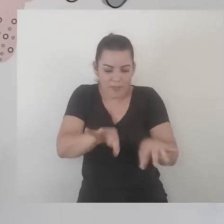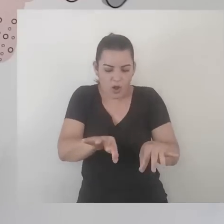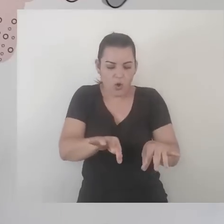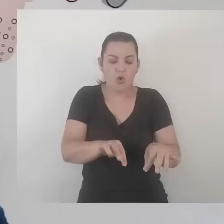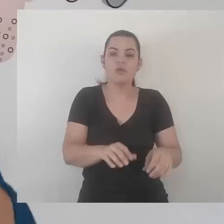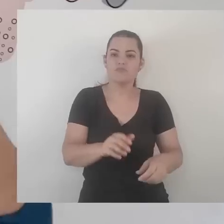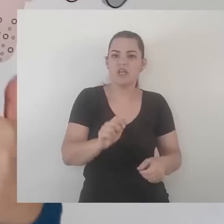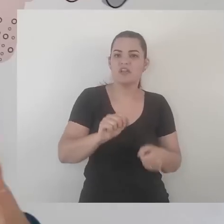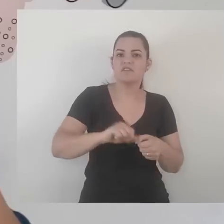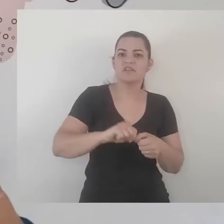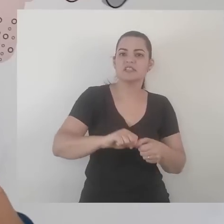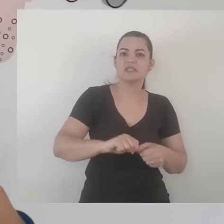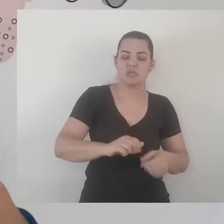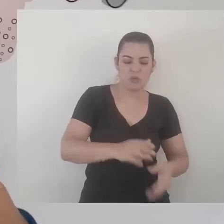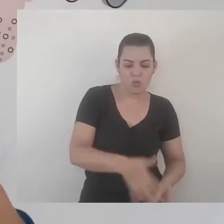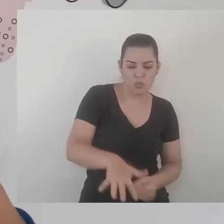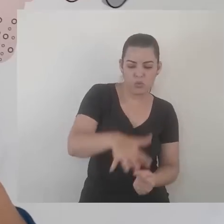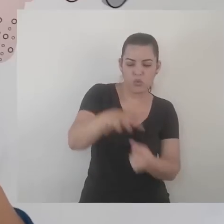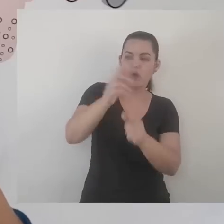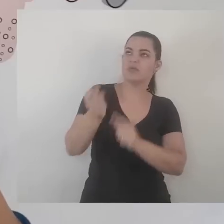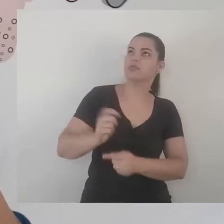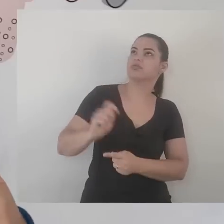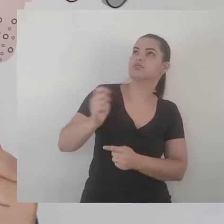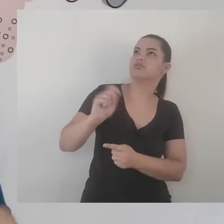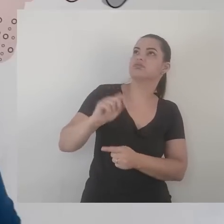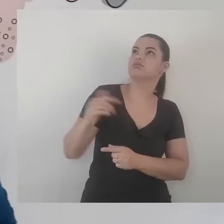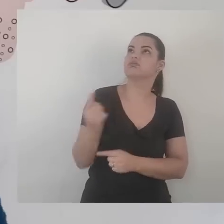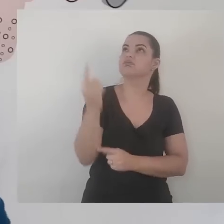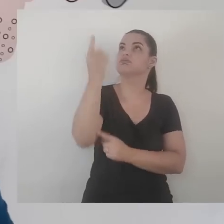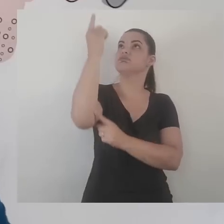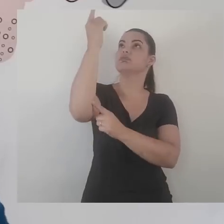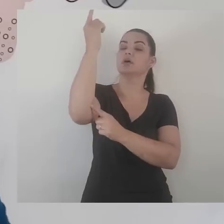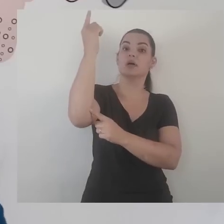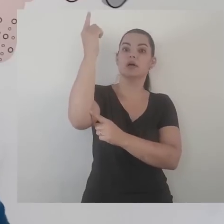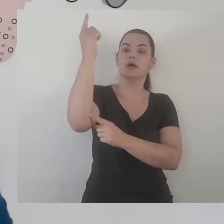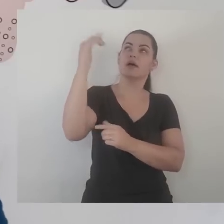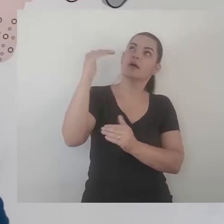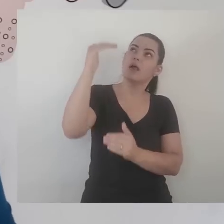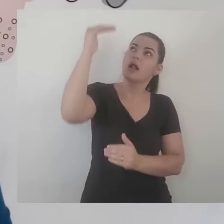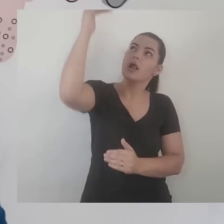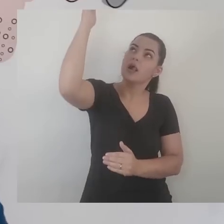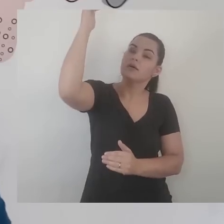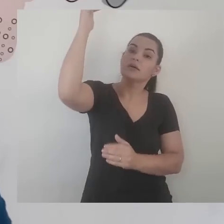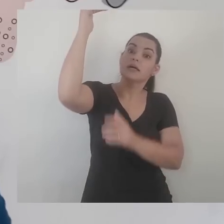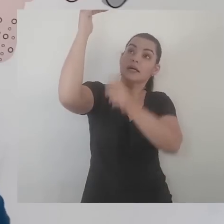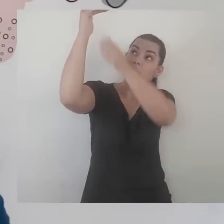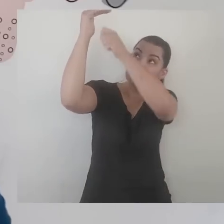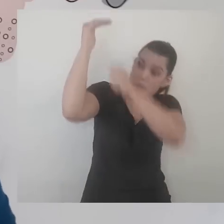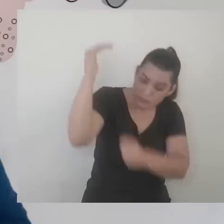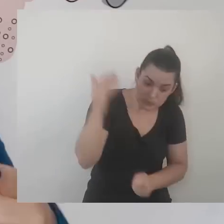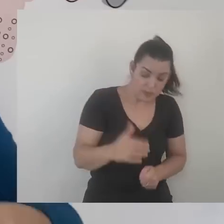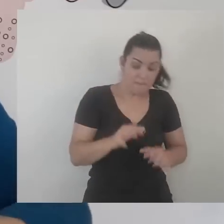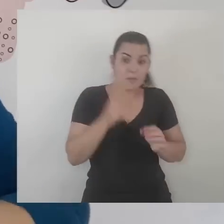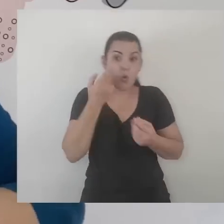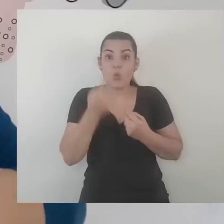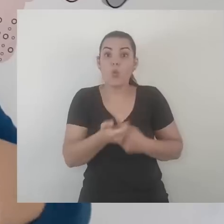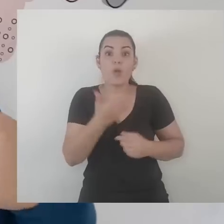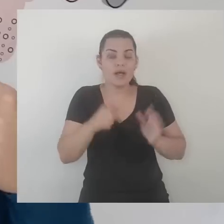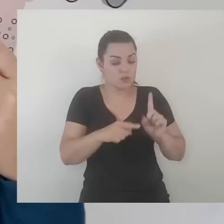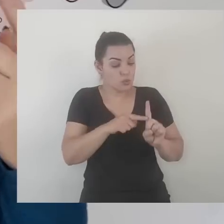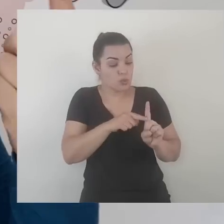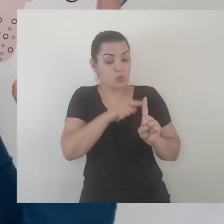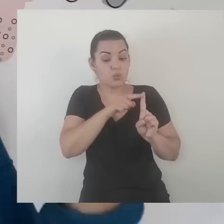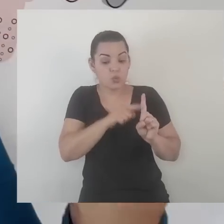empinando a pipa até uma certa altitude. Descia rapidinho e media a temperatura. Depois